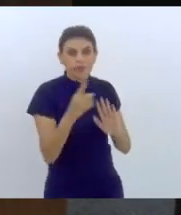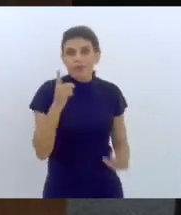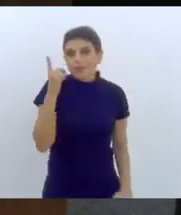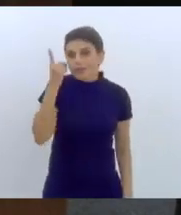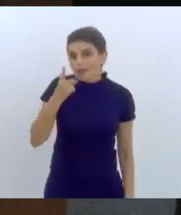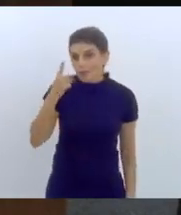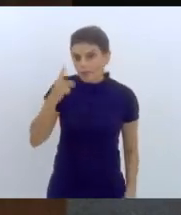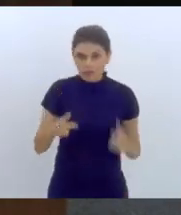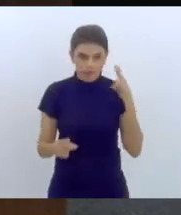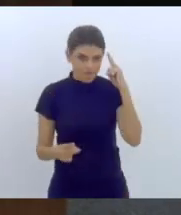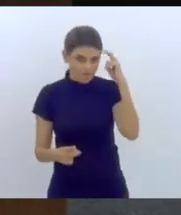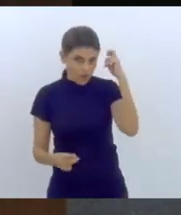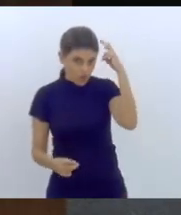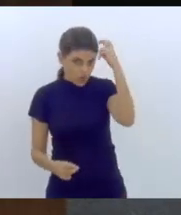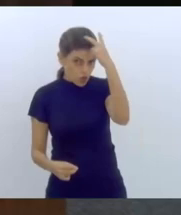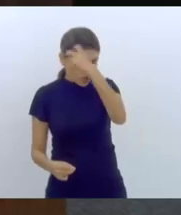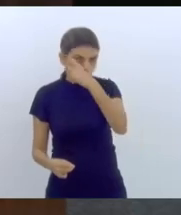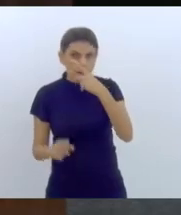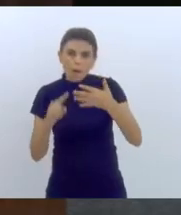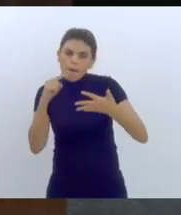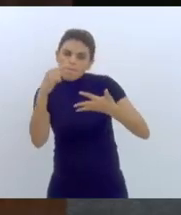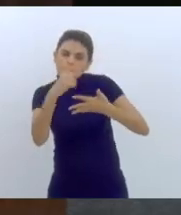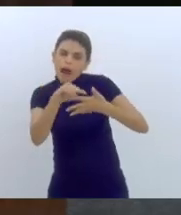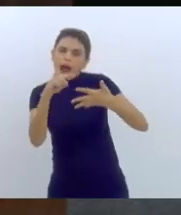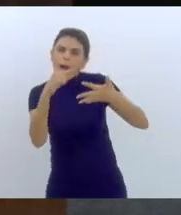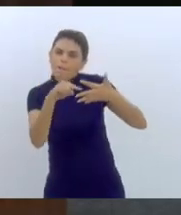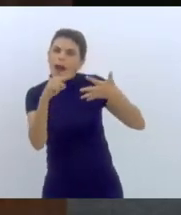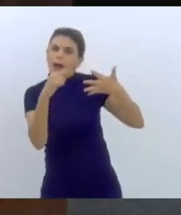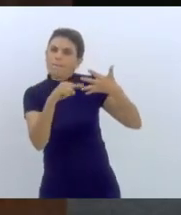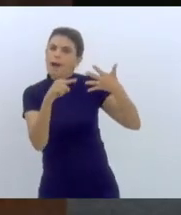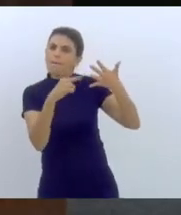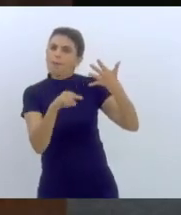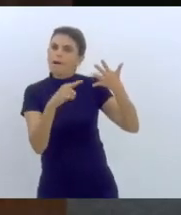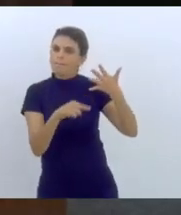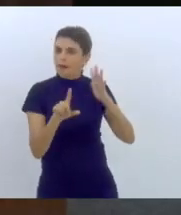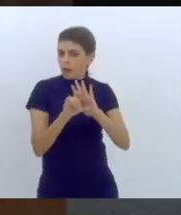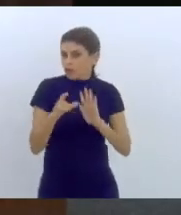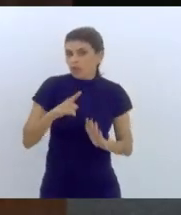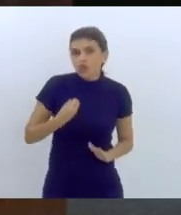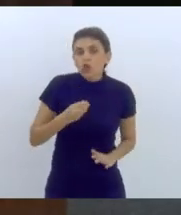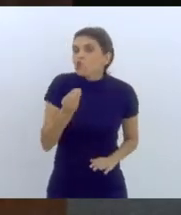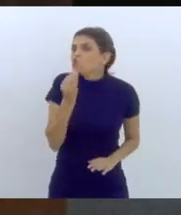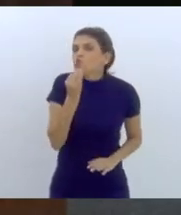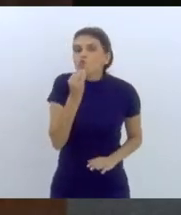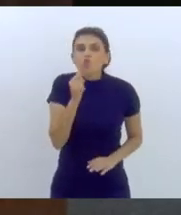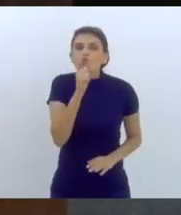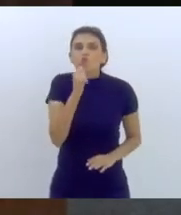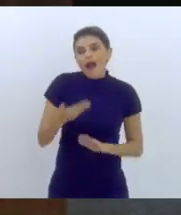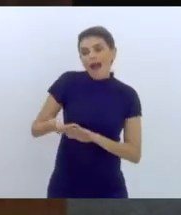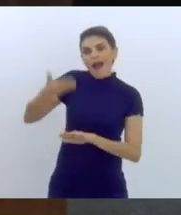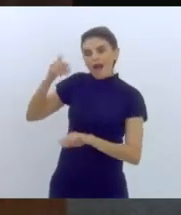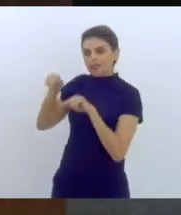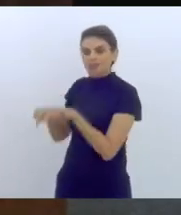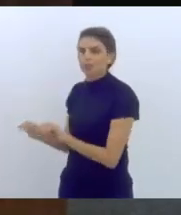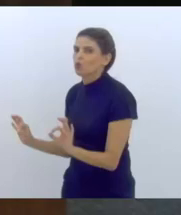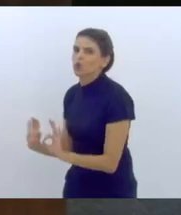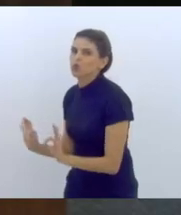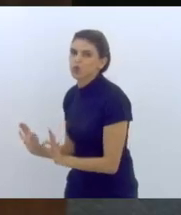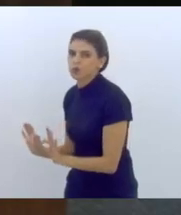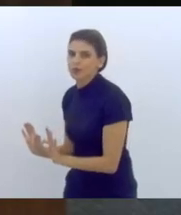deputada Verônica, os pontos que essa lei tem e que não constavam na outra.